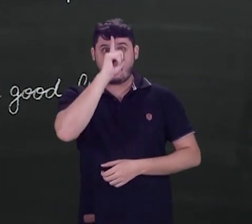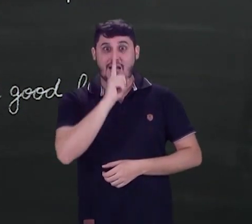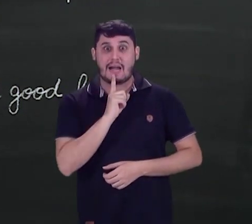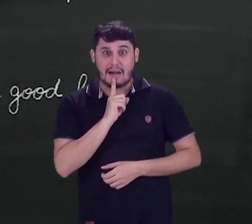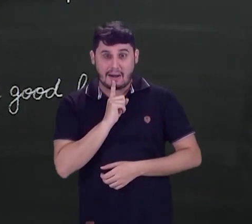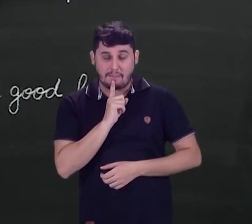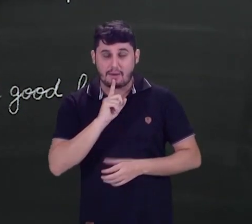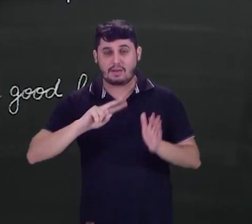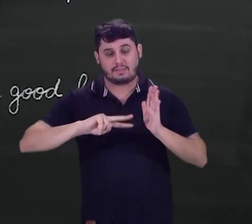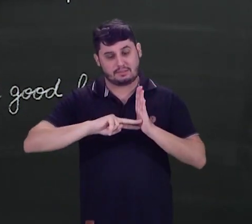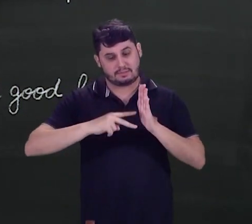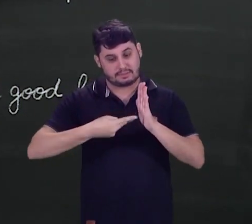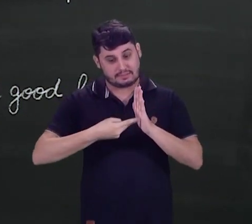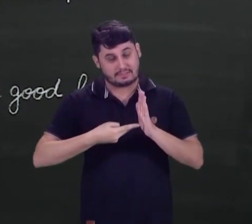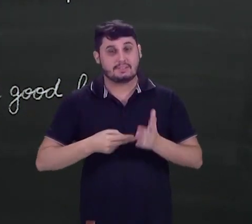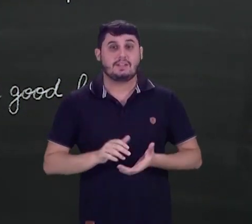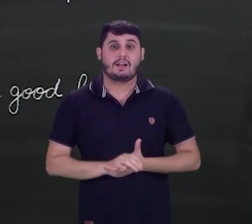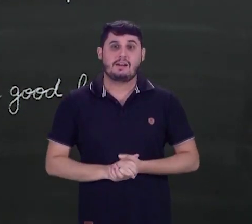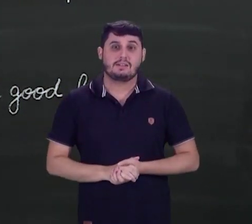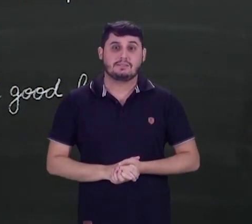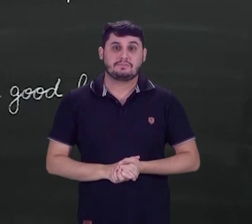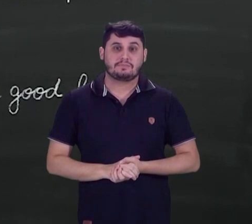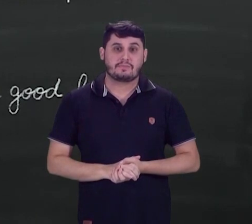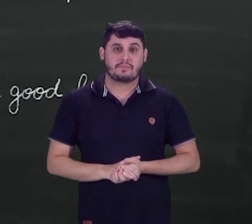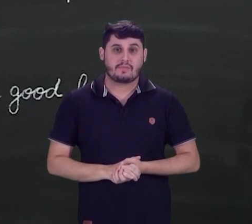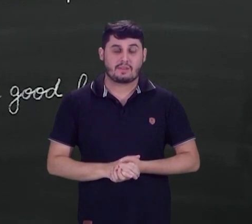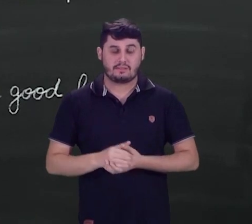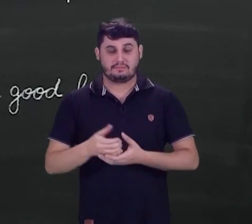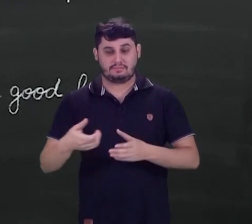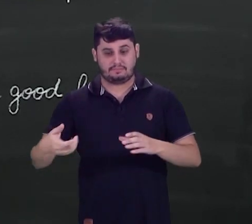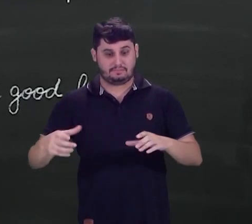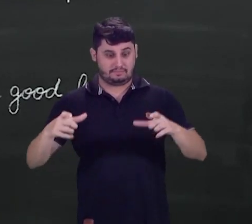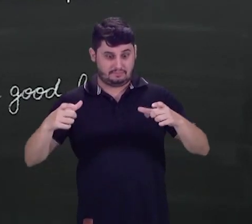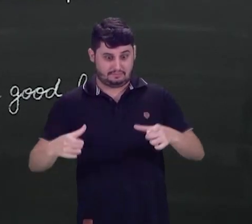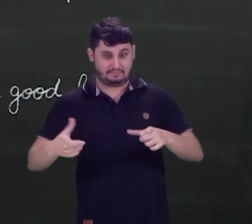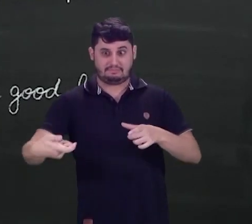self-service restaurants. I like